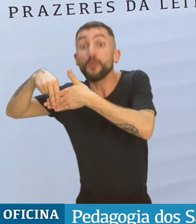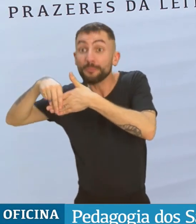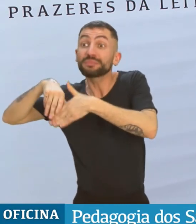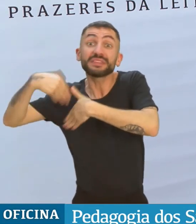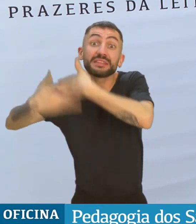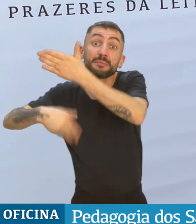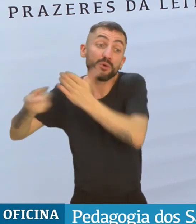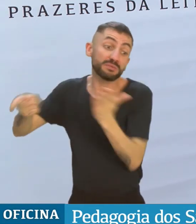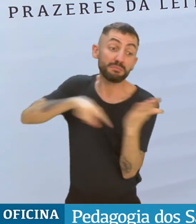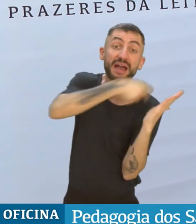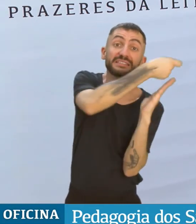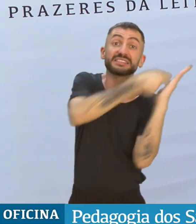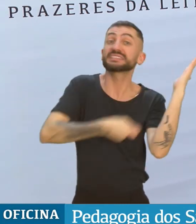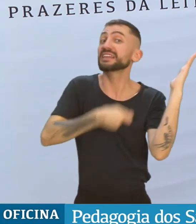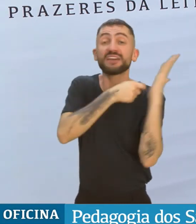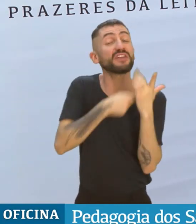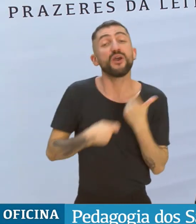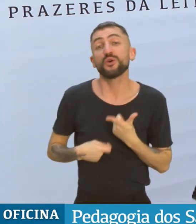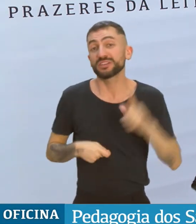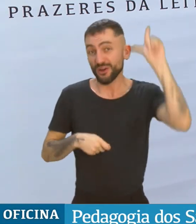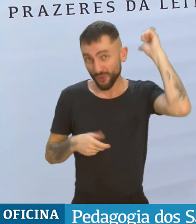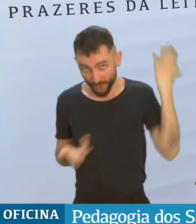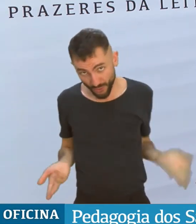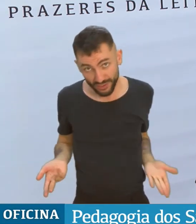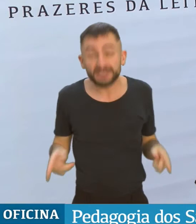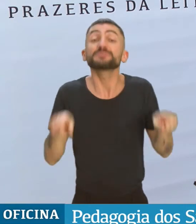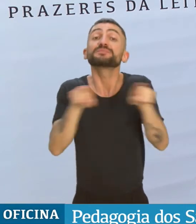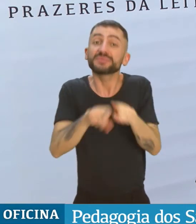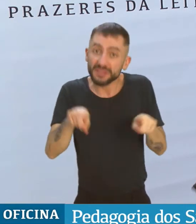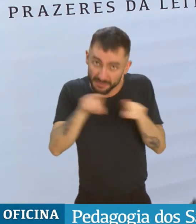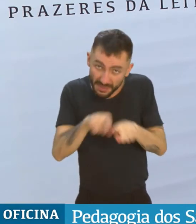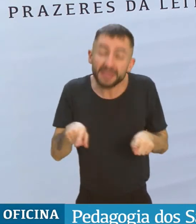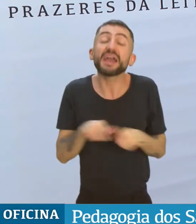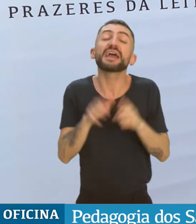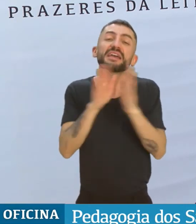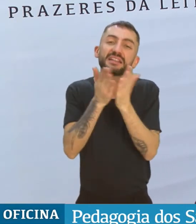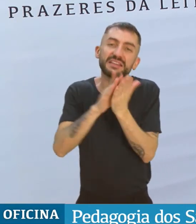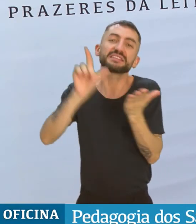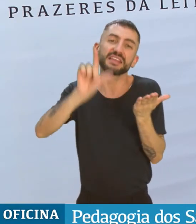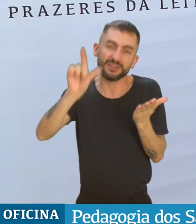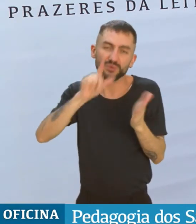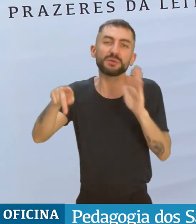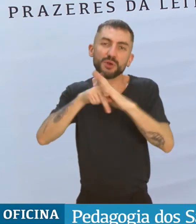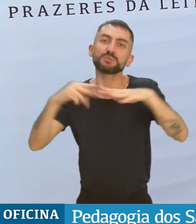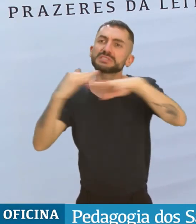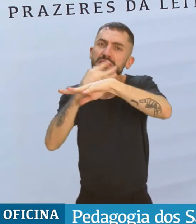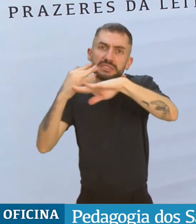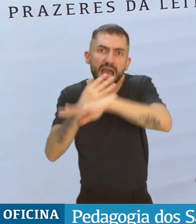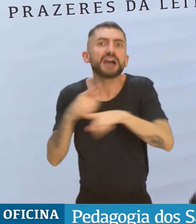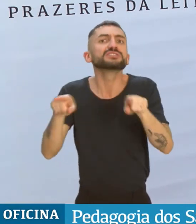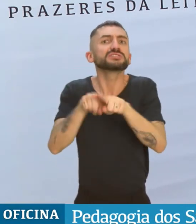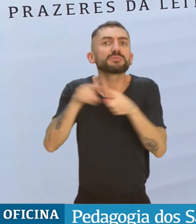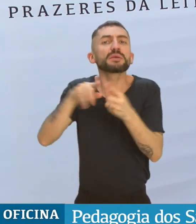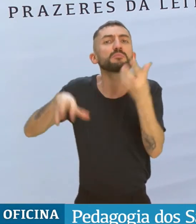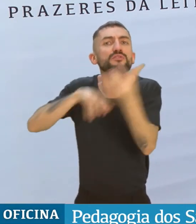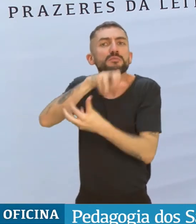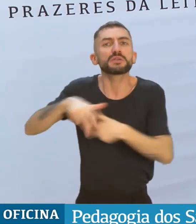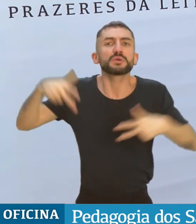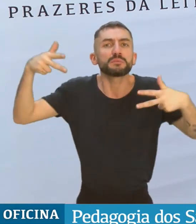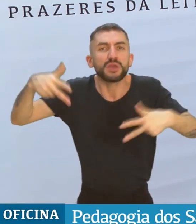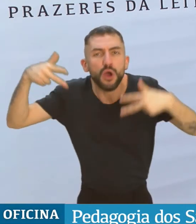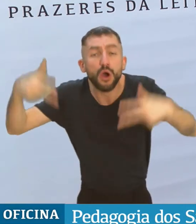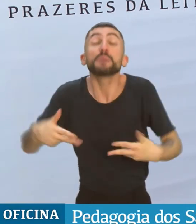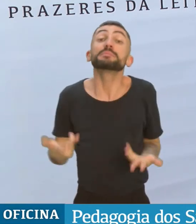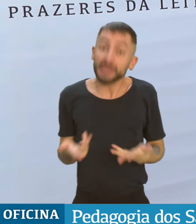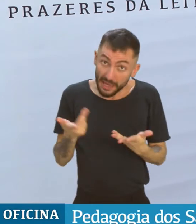uma literatura das quebradas que dialoga aí com os grandes centros urbanos, que dialoga com esse movimento hip hop. É uma literatura